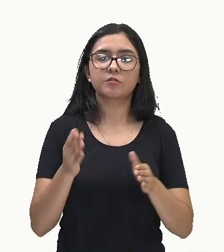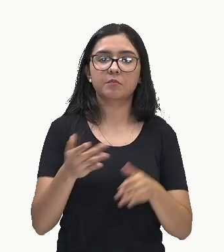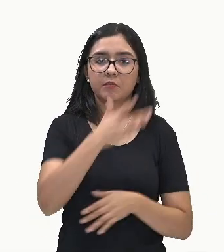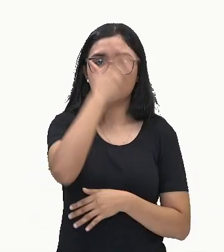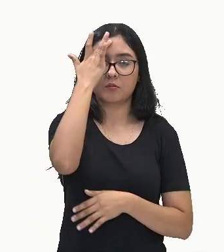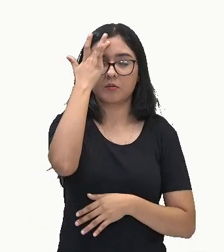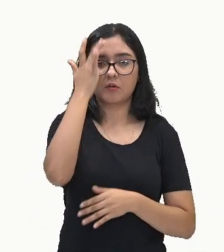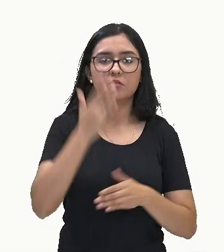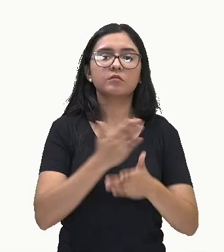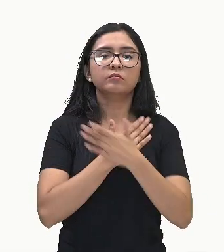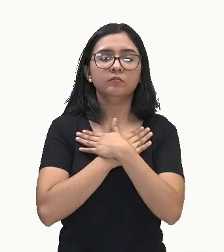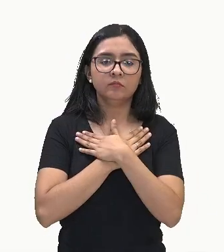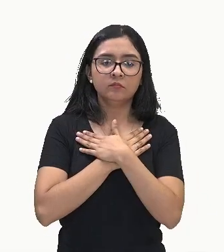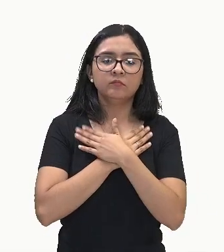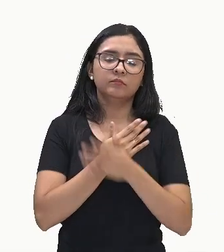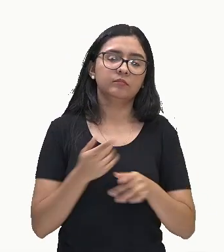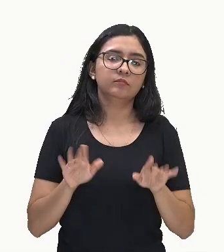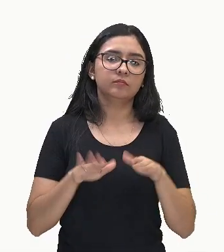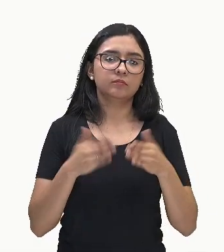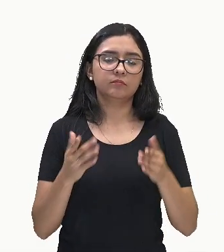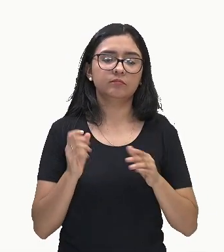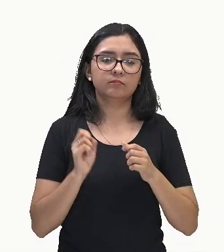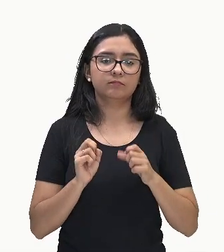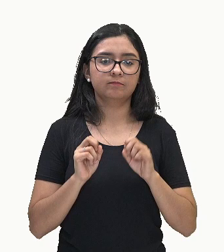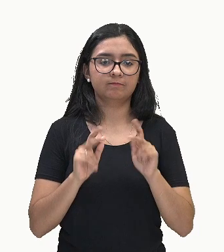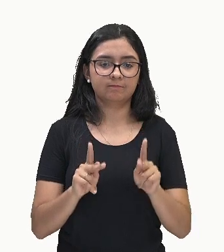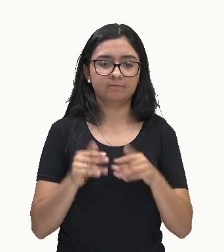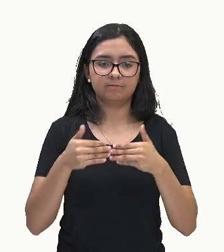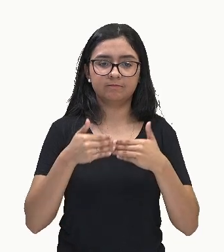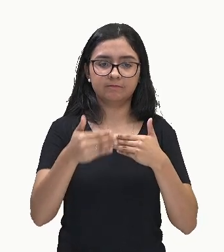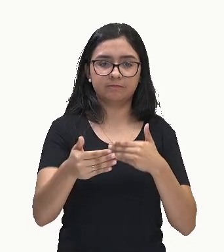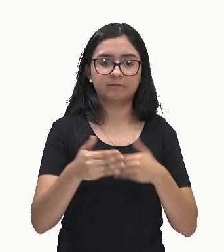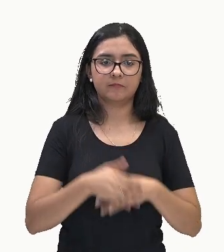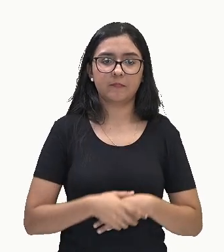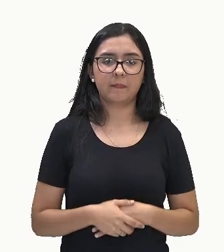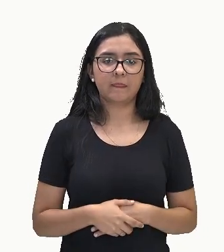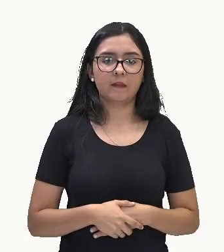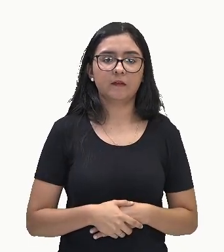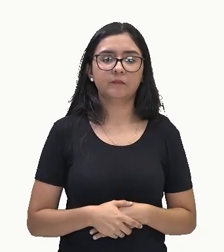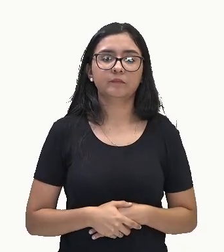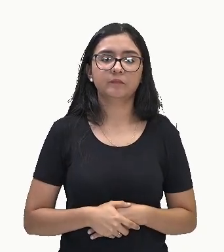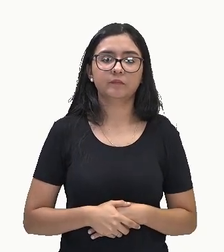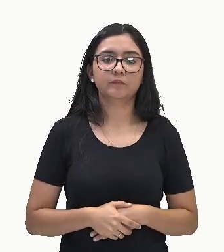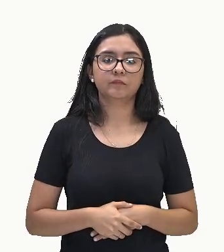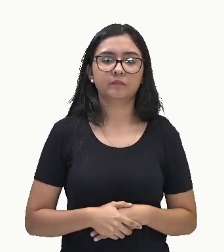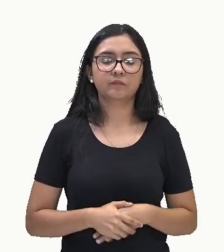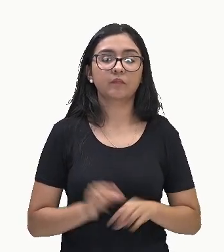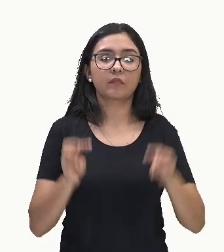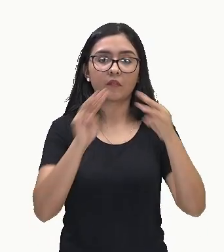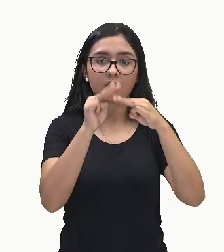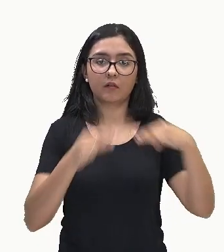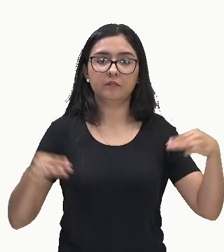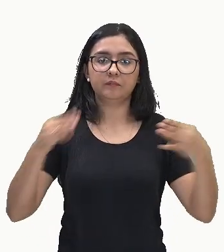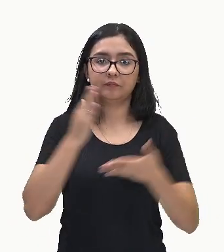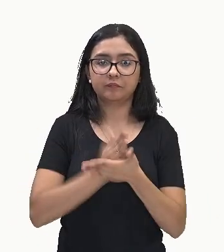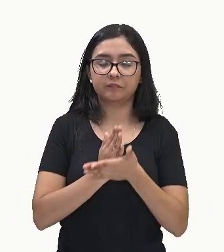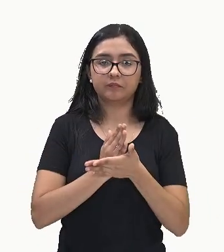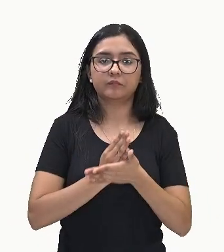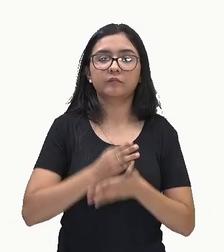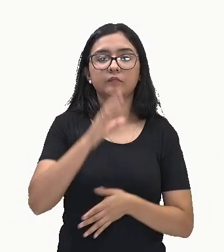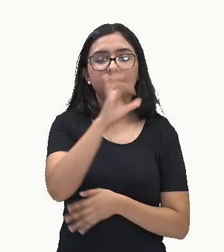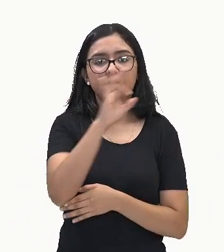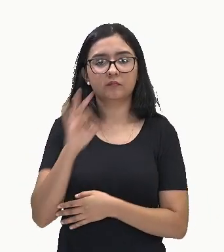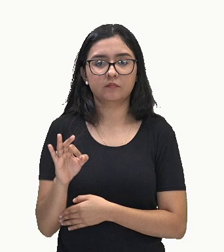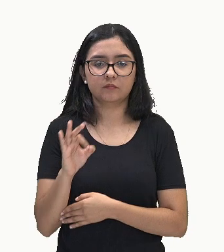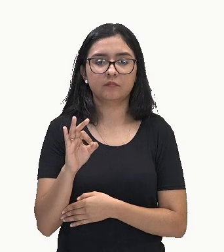bem até aí tudo bem vamos ver agora o comando da questão a mediana dessa taxa de desemprego no